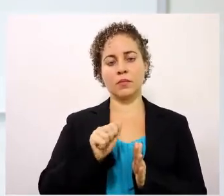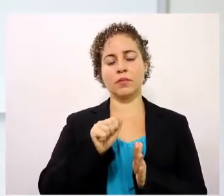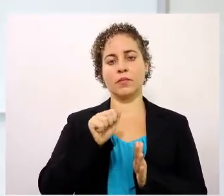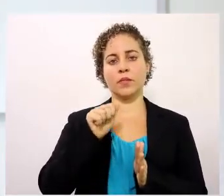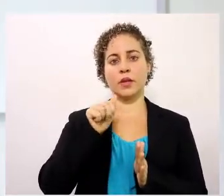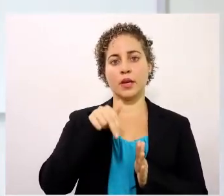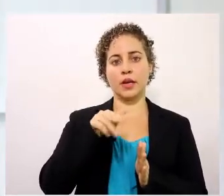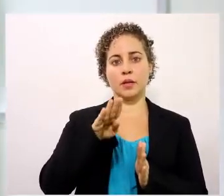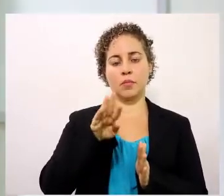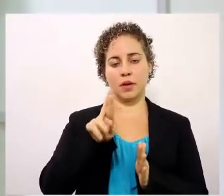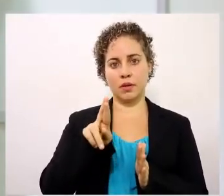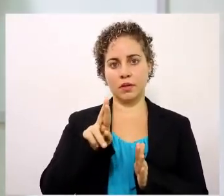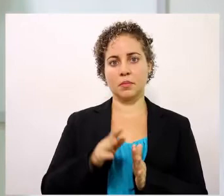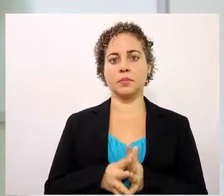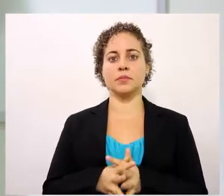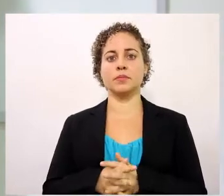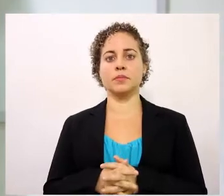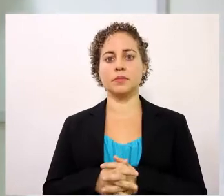NBR